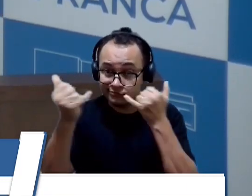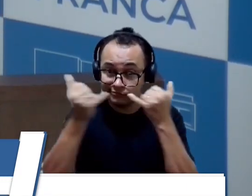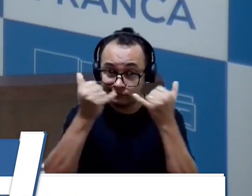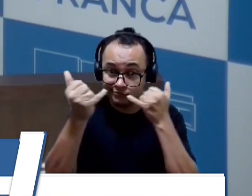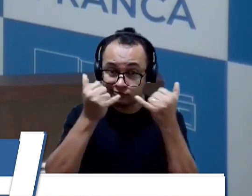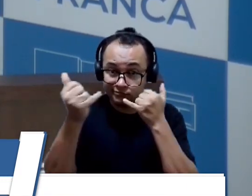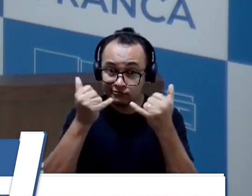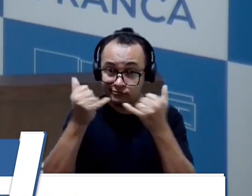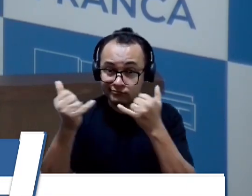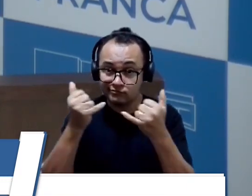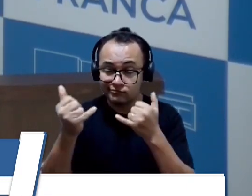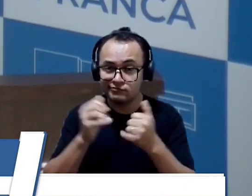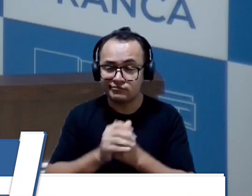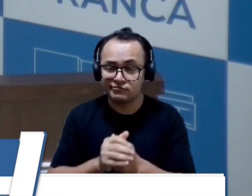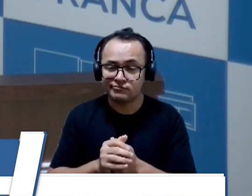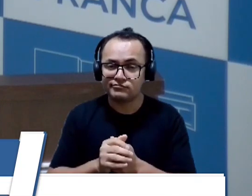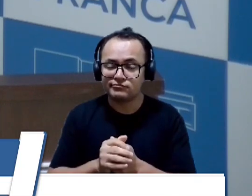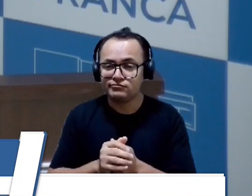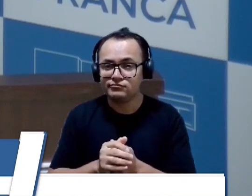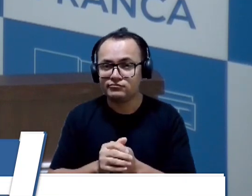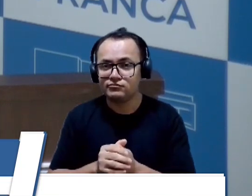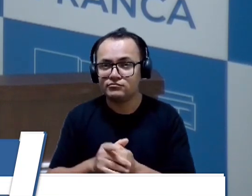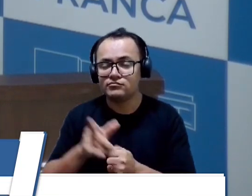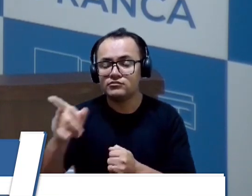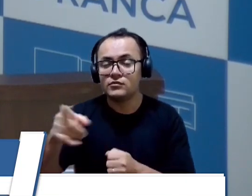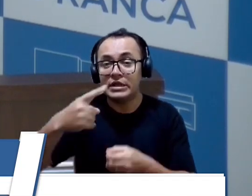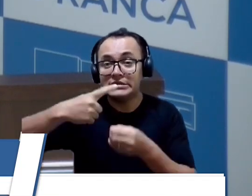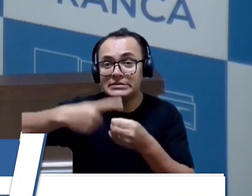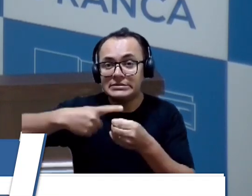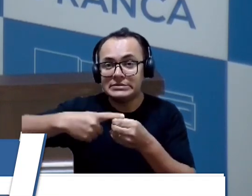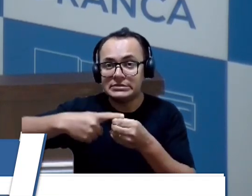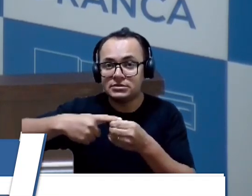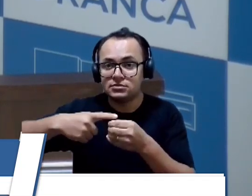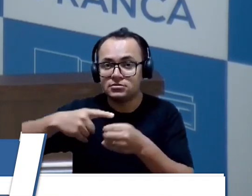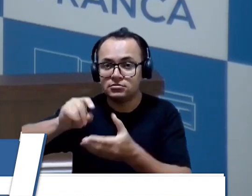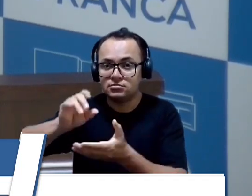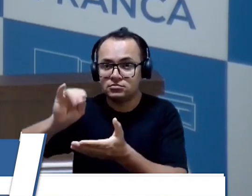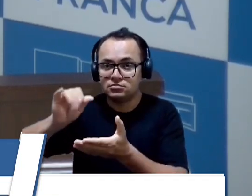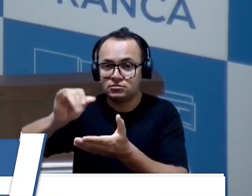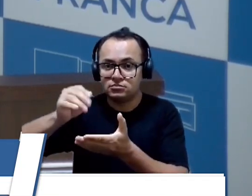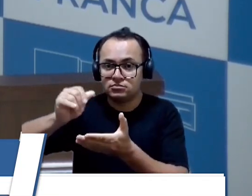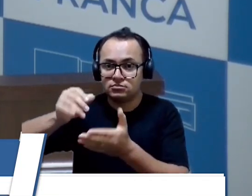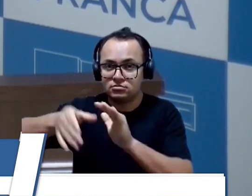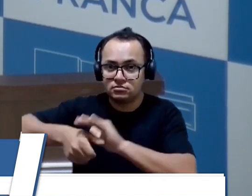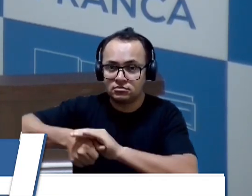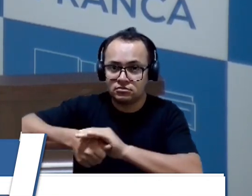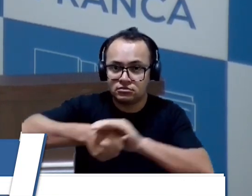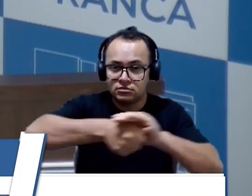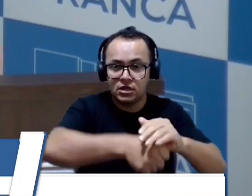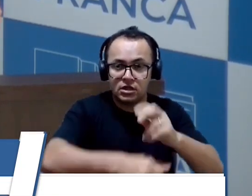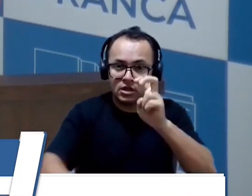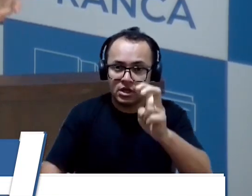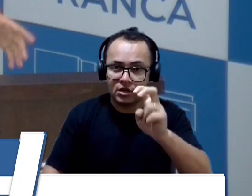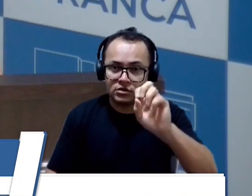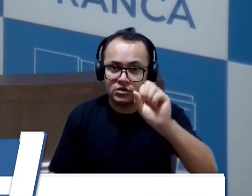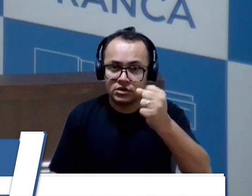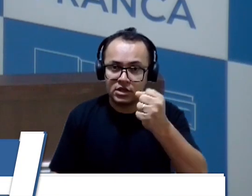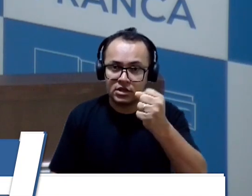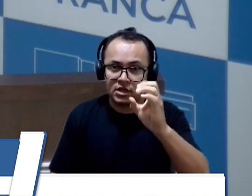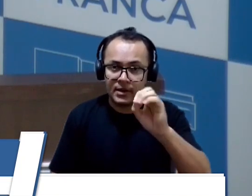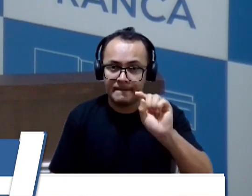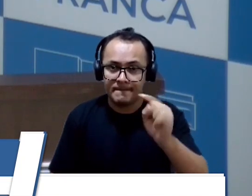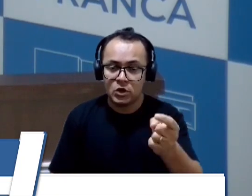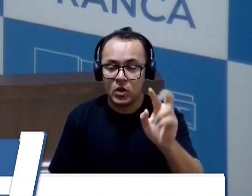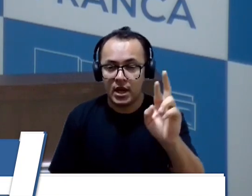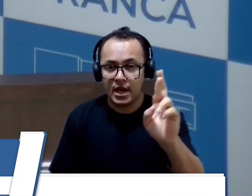deputado enviou para a nossa cidade o valor de cerca de R$ 580 mil, que poderão ser aplicados